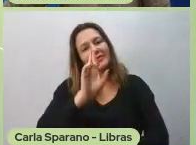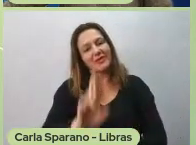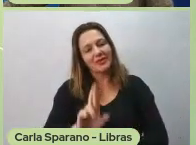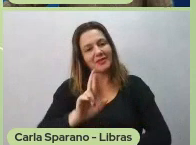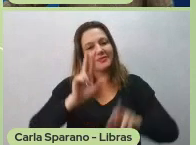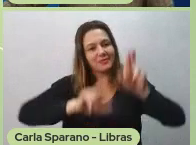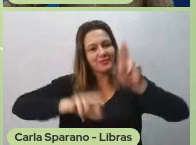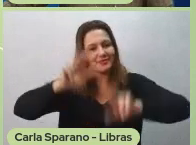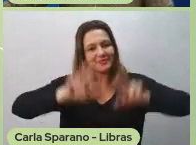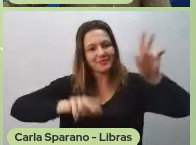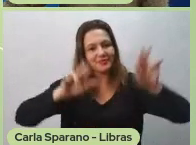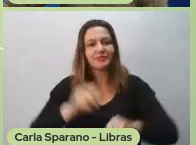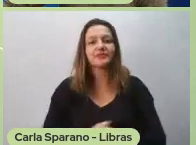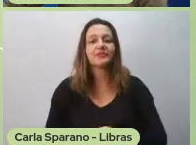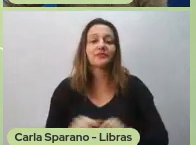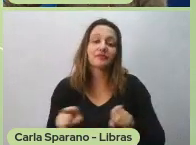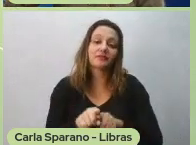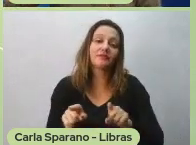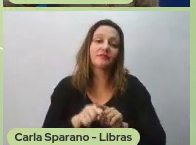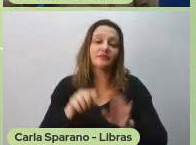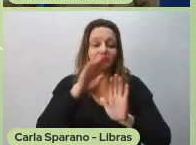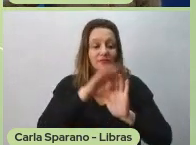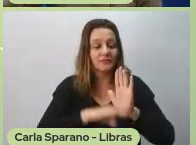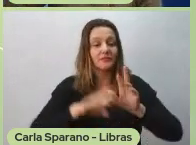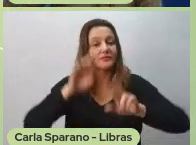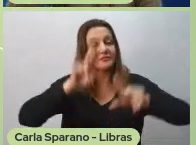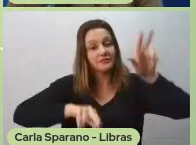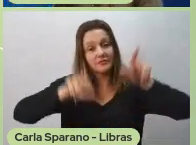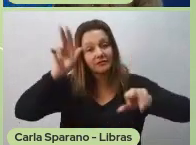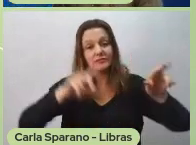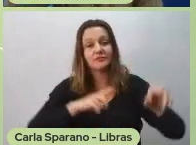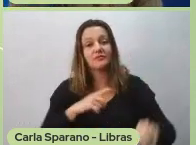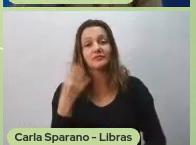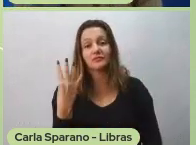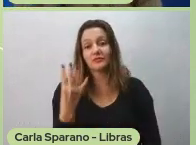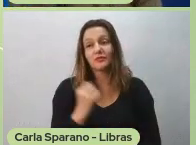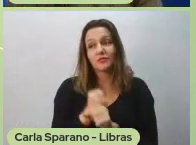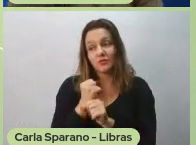internamente. O programa de diversidade tem hoje 4 anos.